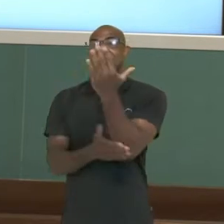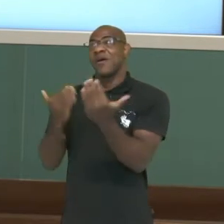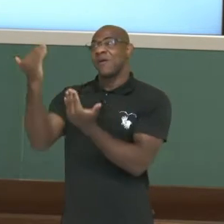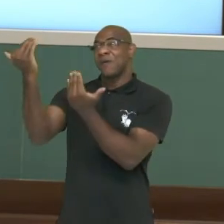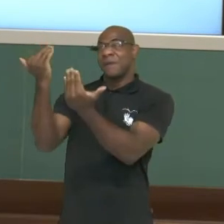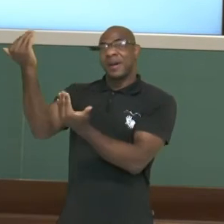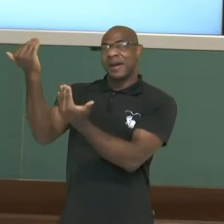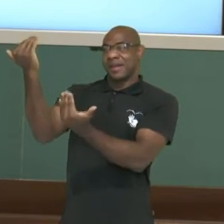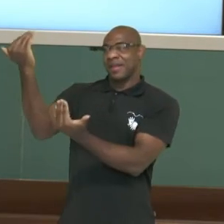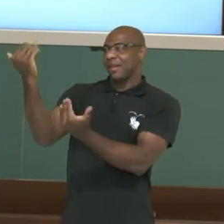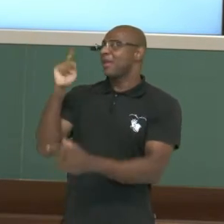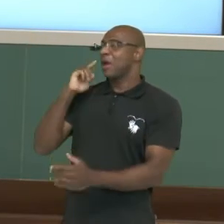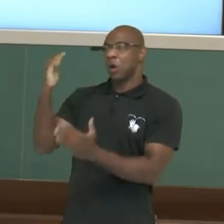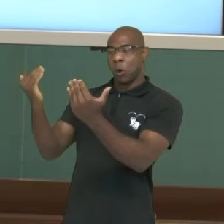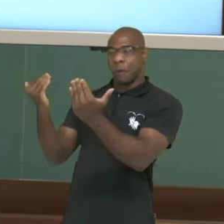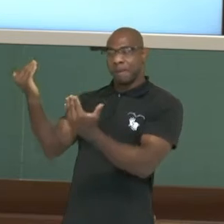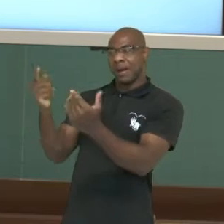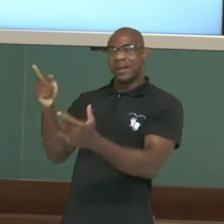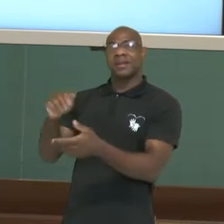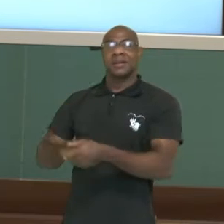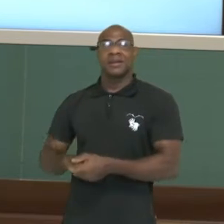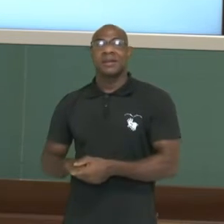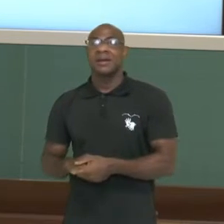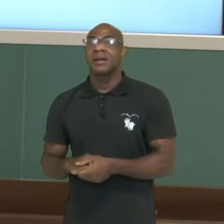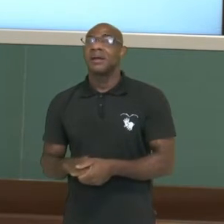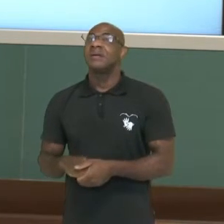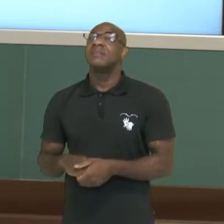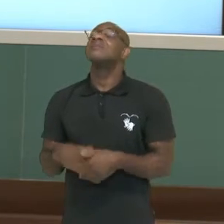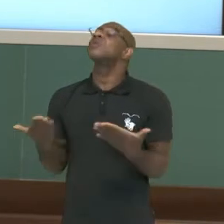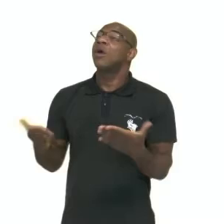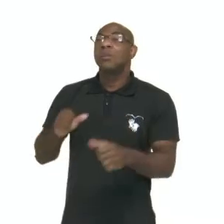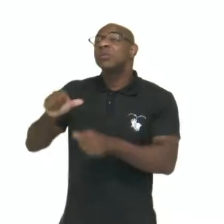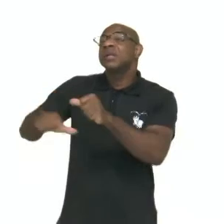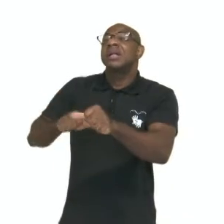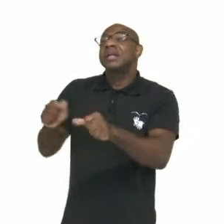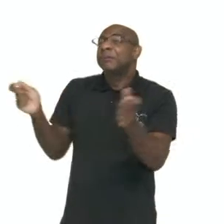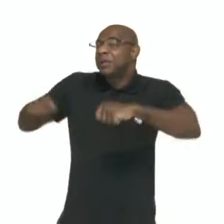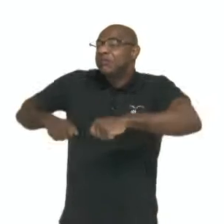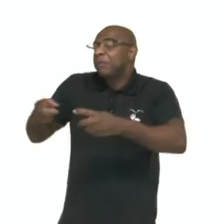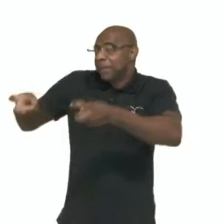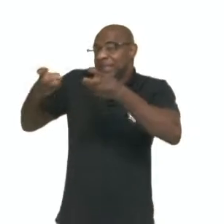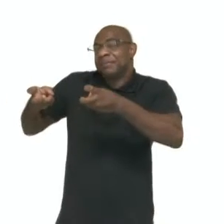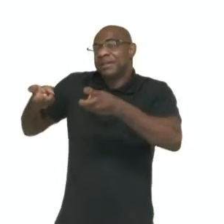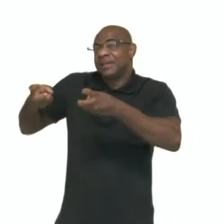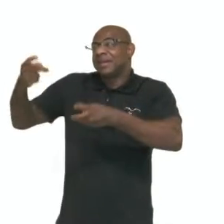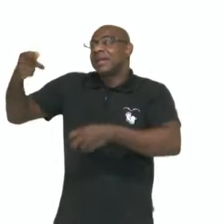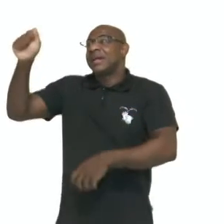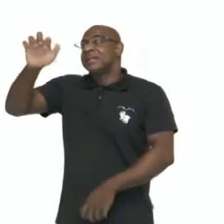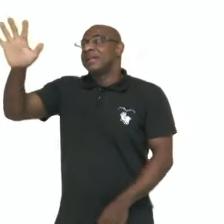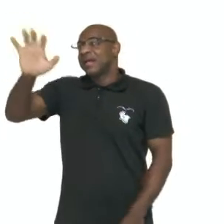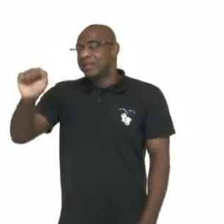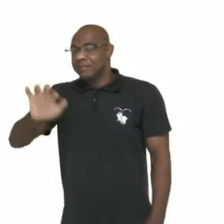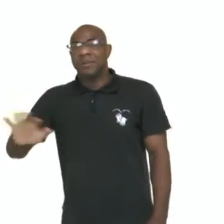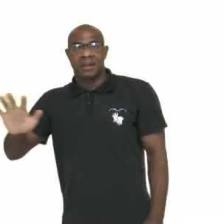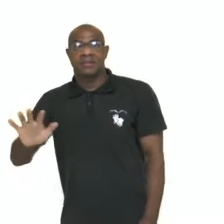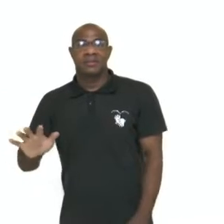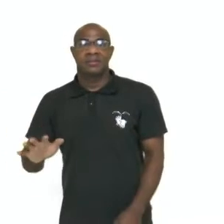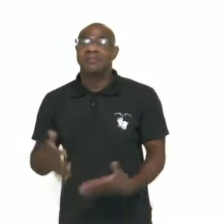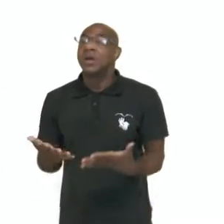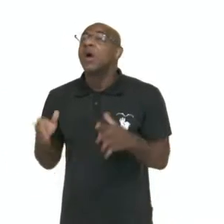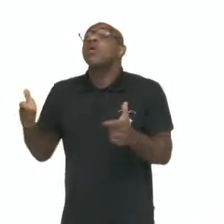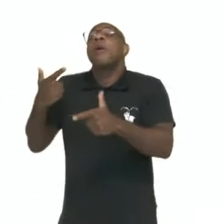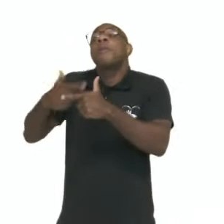né? Quais mudanças é possível analisar nessas duas imagens? O que essas mudanças podem causar então para a região? Quais